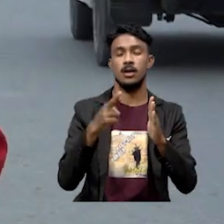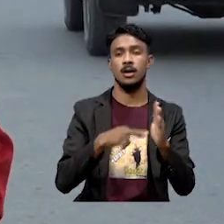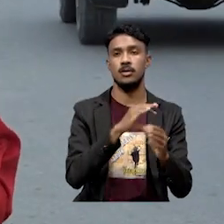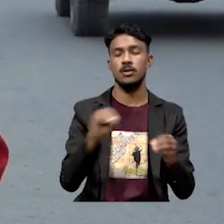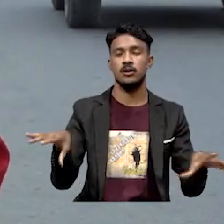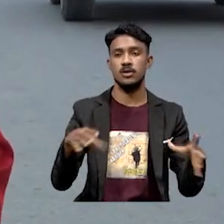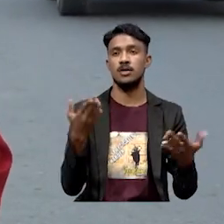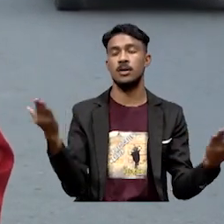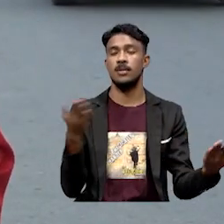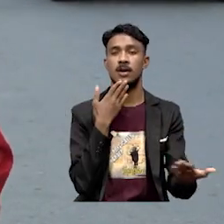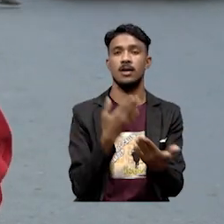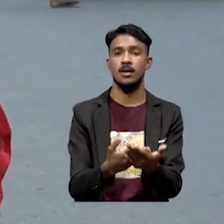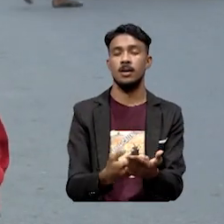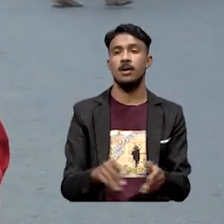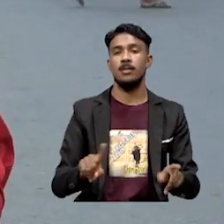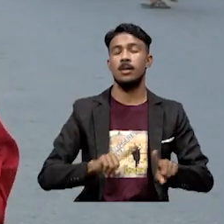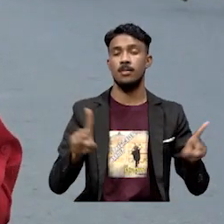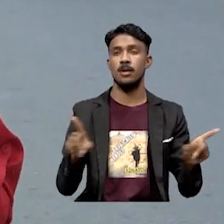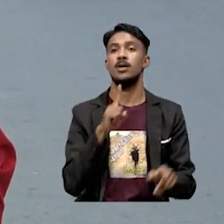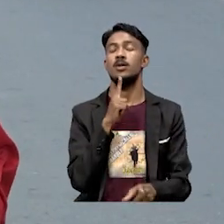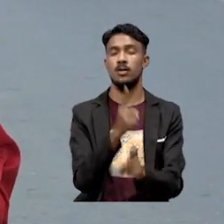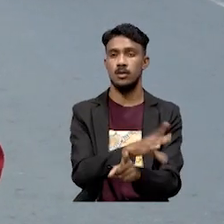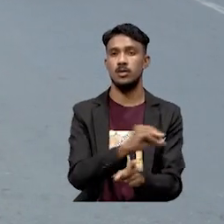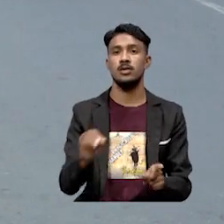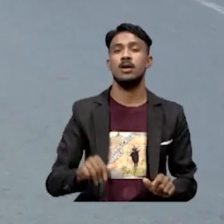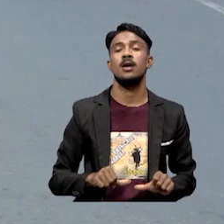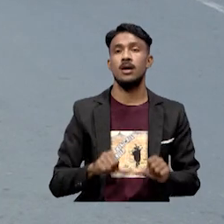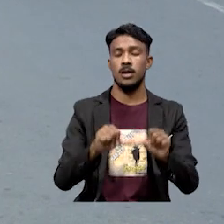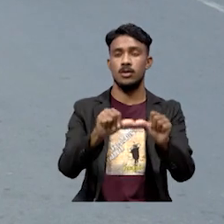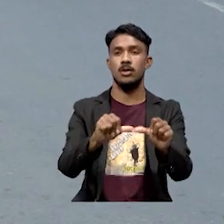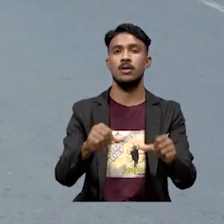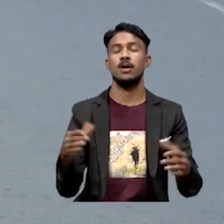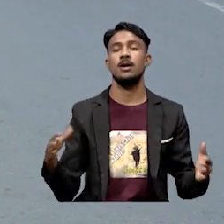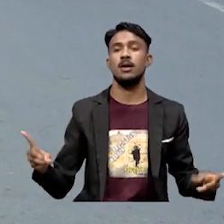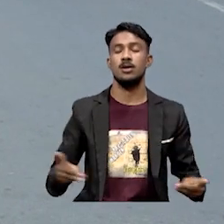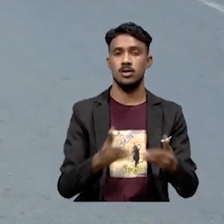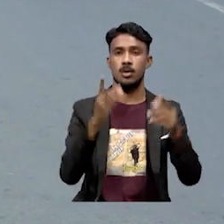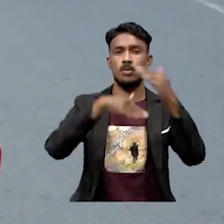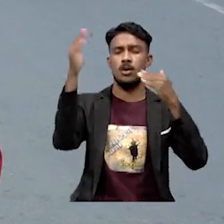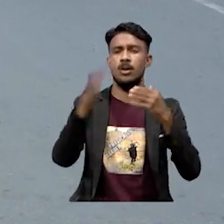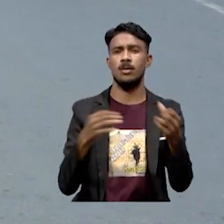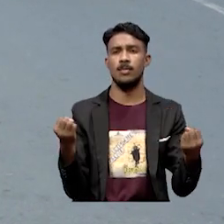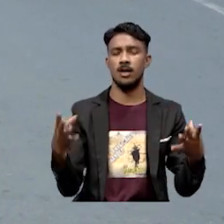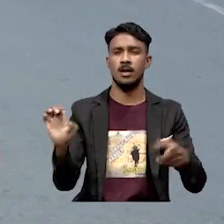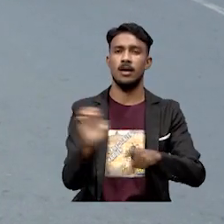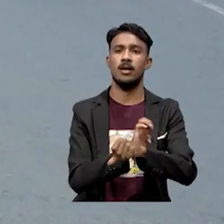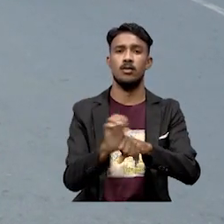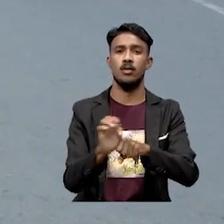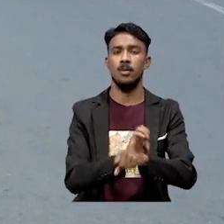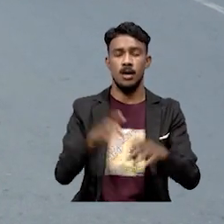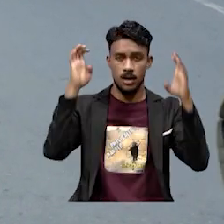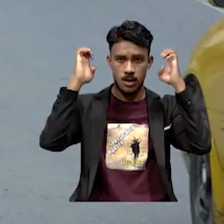Mai be realidade atu kata Timor Leste continua sur desafio bara kanesan. Problema sosial, ekonomia,